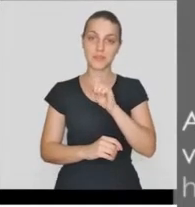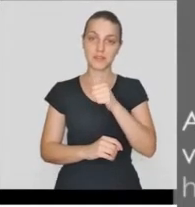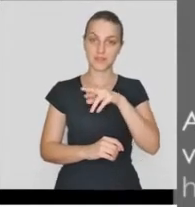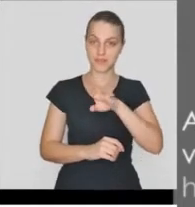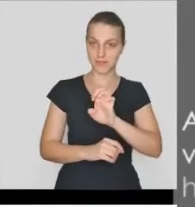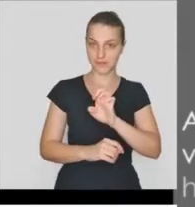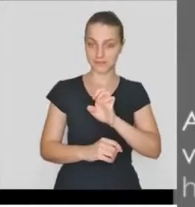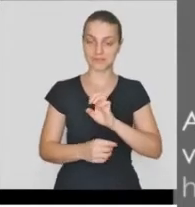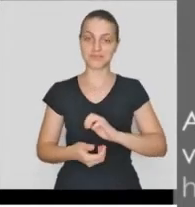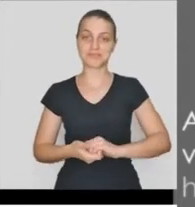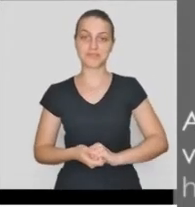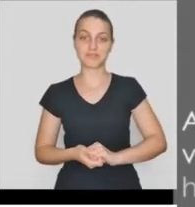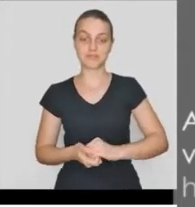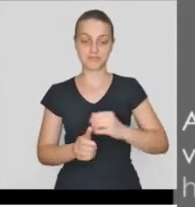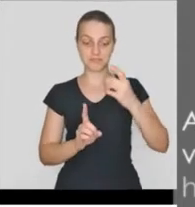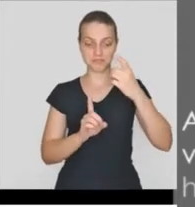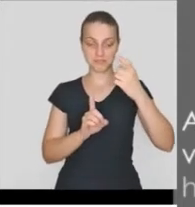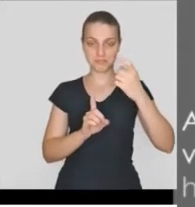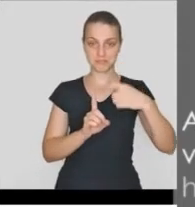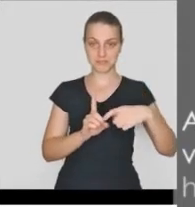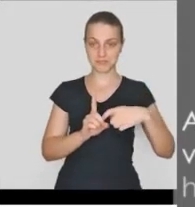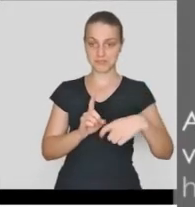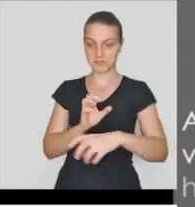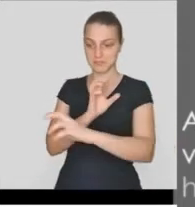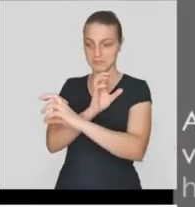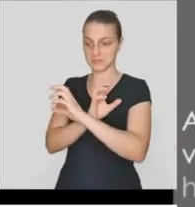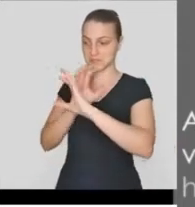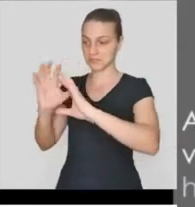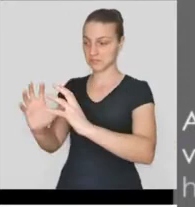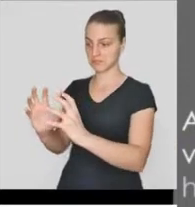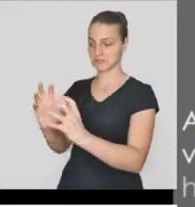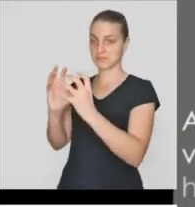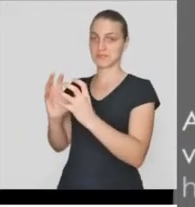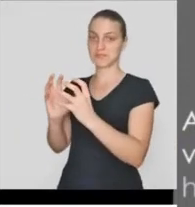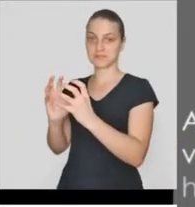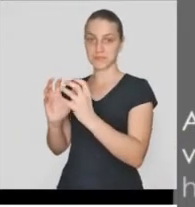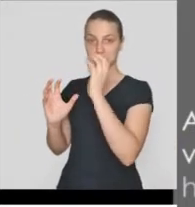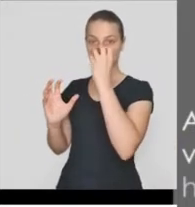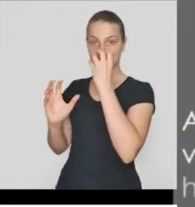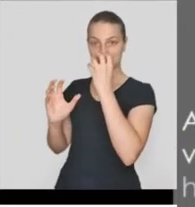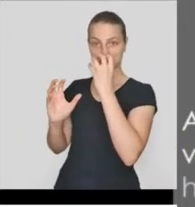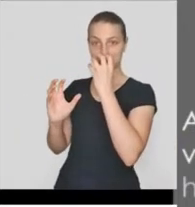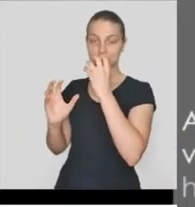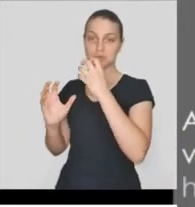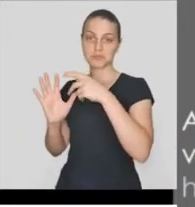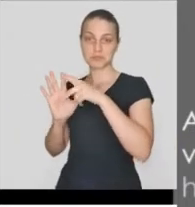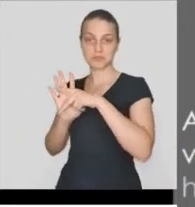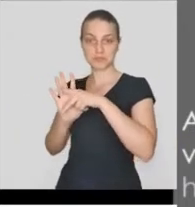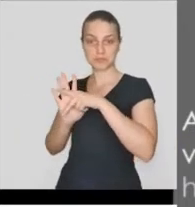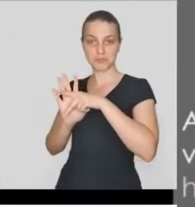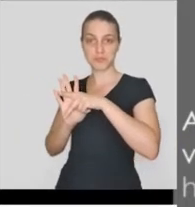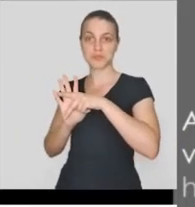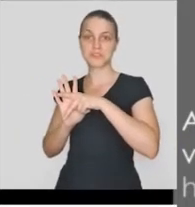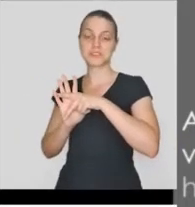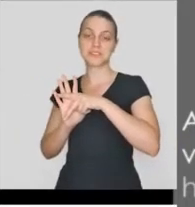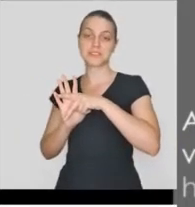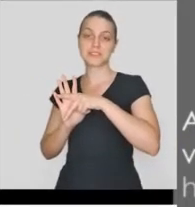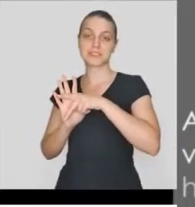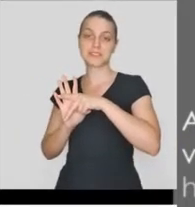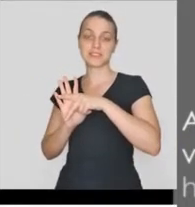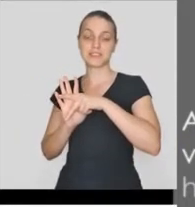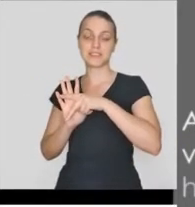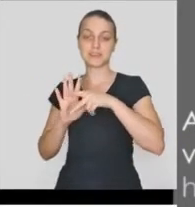corte do seu pai, Yorick. E bem embaixo, uma das artes performáticas mais complexas, que é